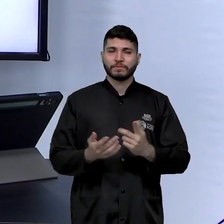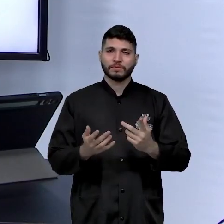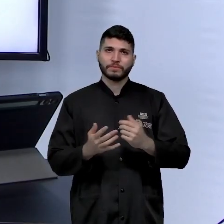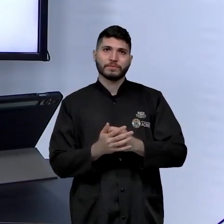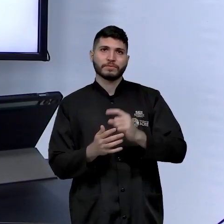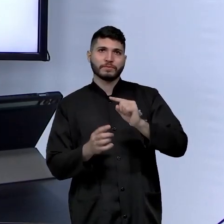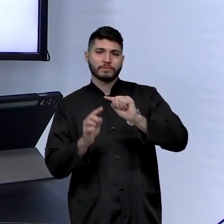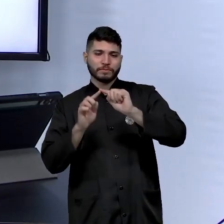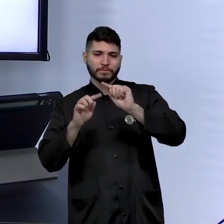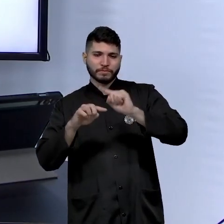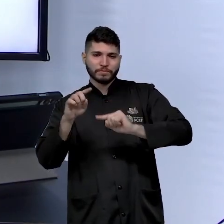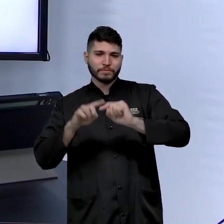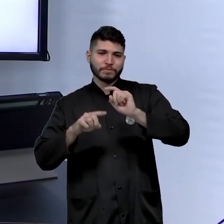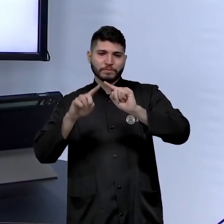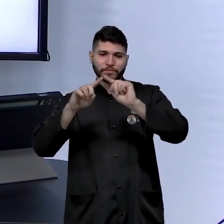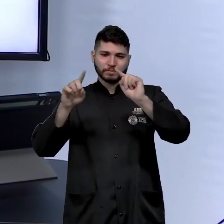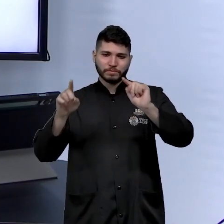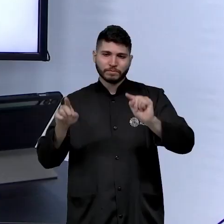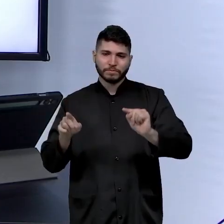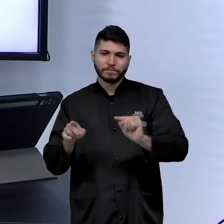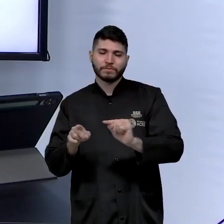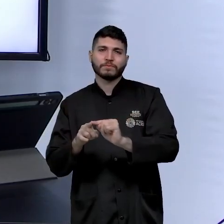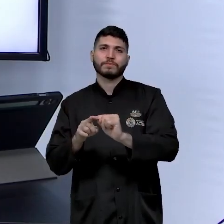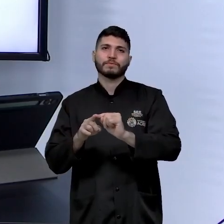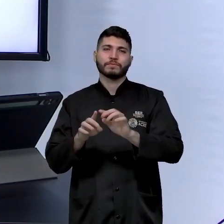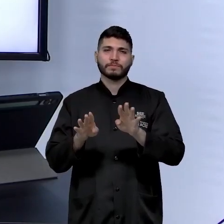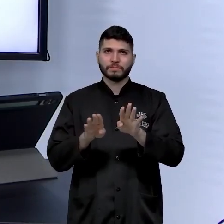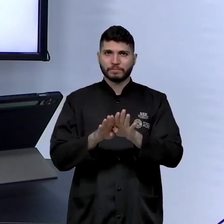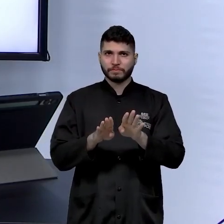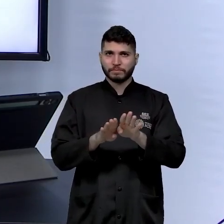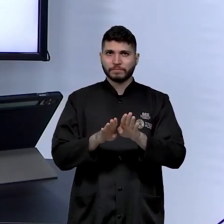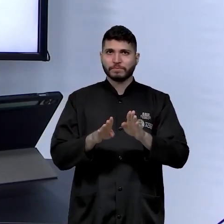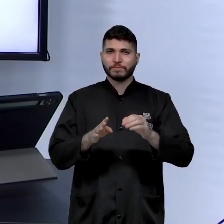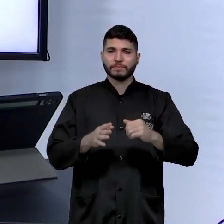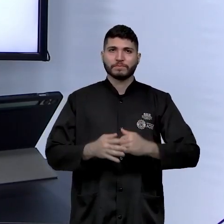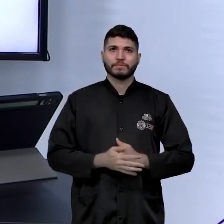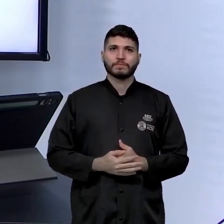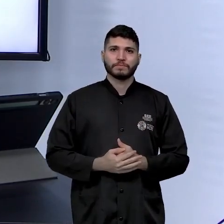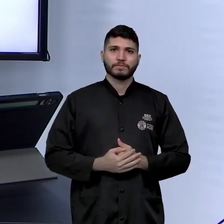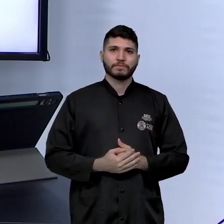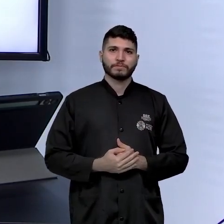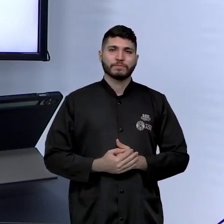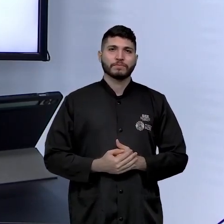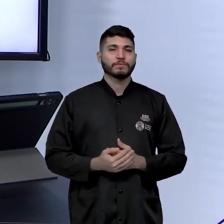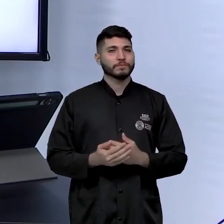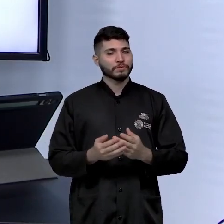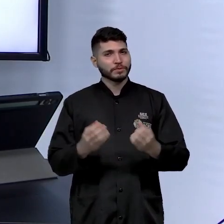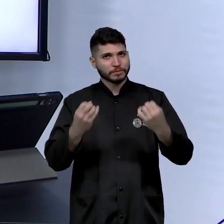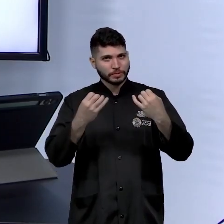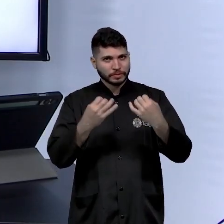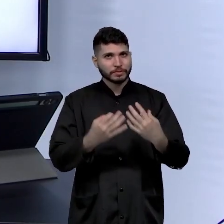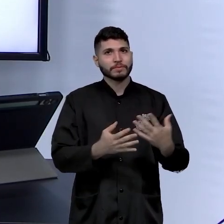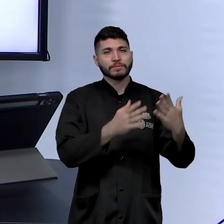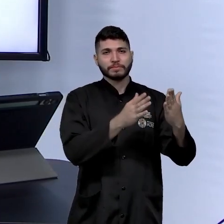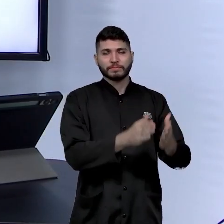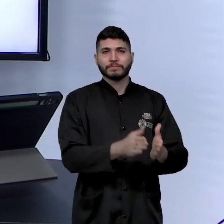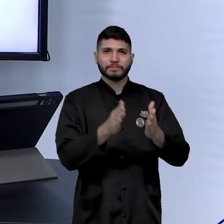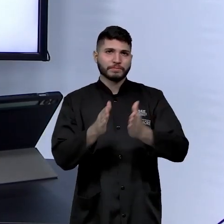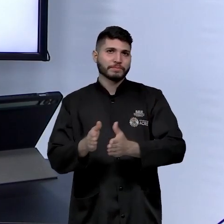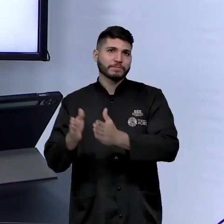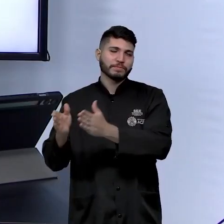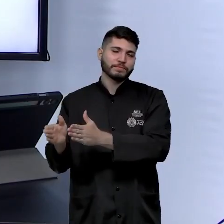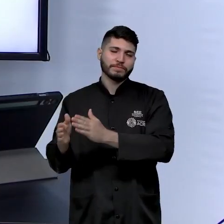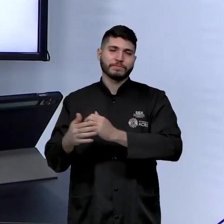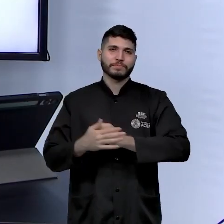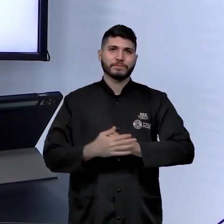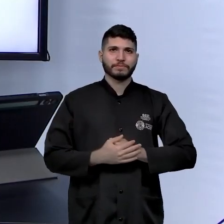a área total de corpos redondos, em particular a esfera e o cilindro. Vamos fazer sobre isso. Então vamos começar e eu vou